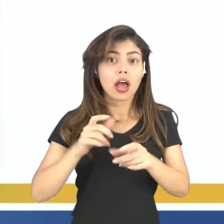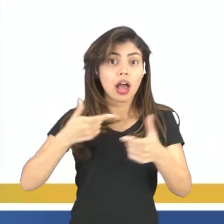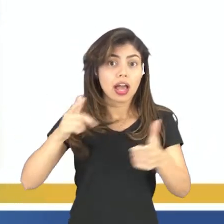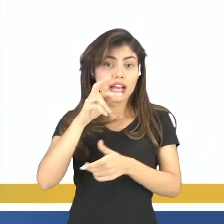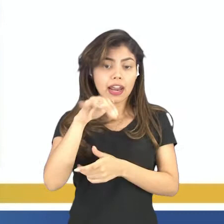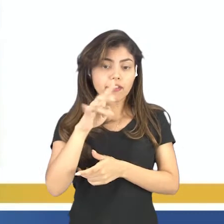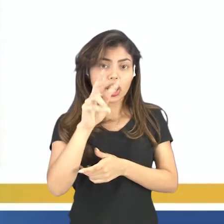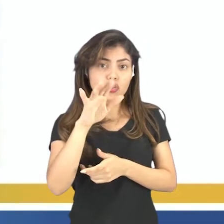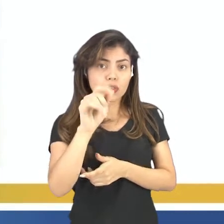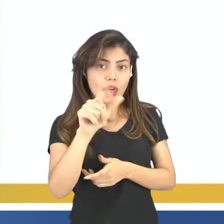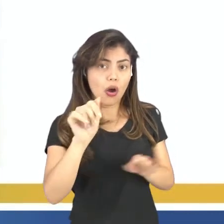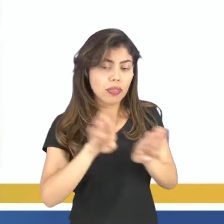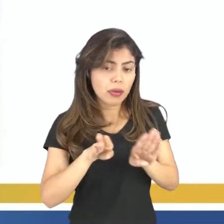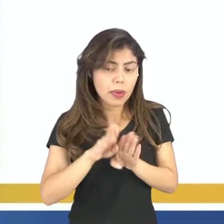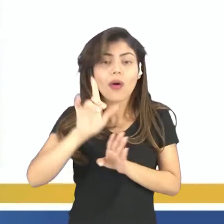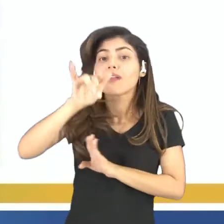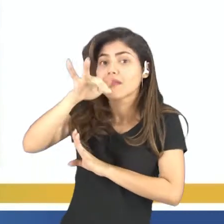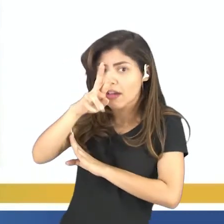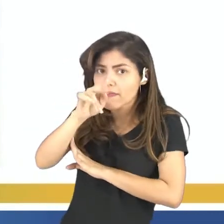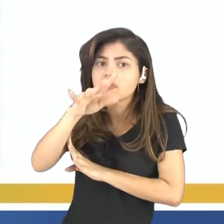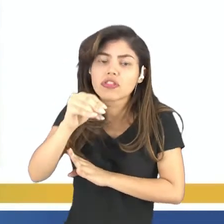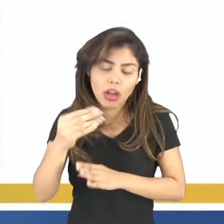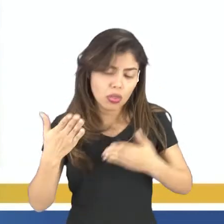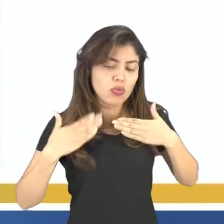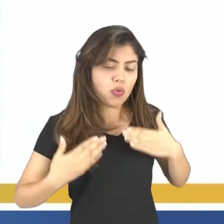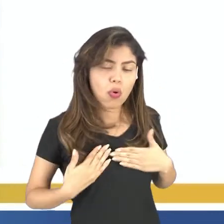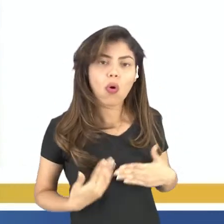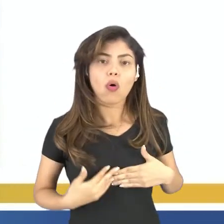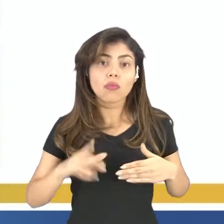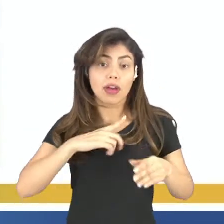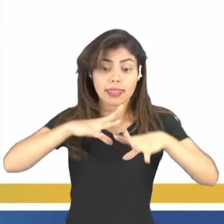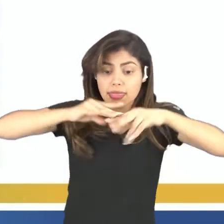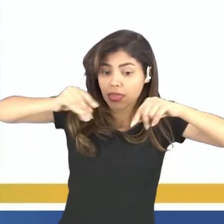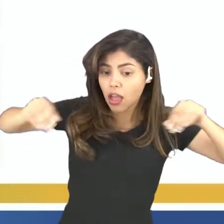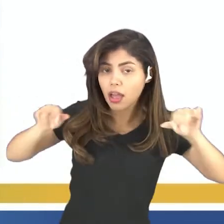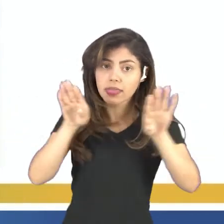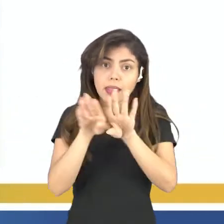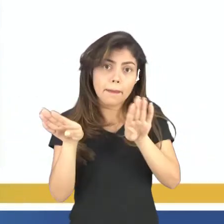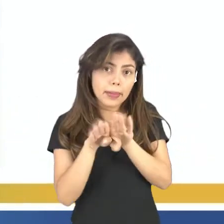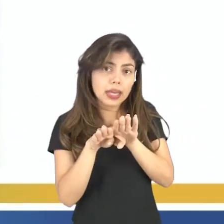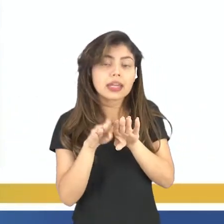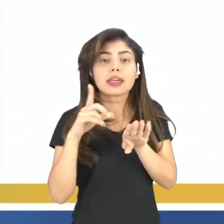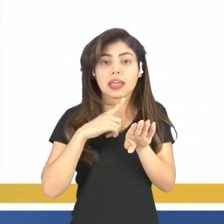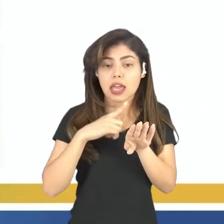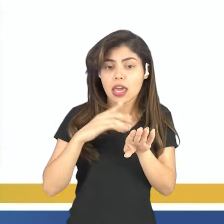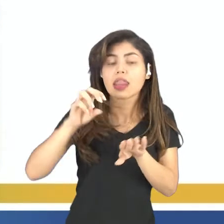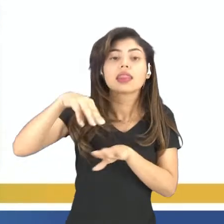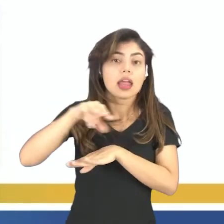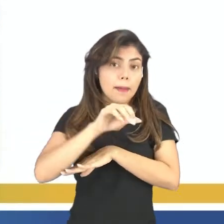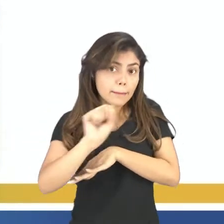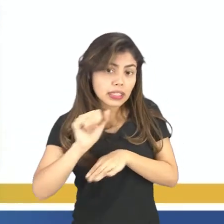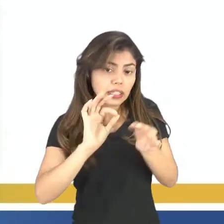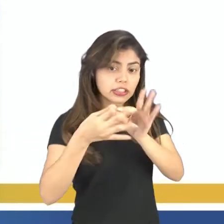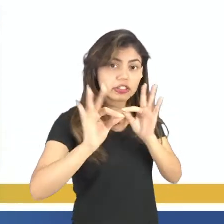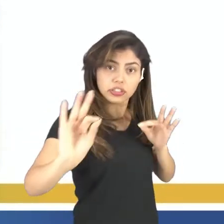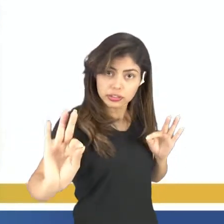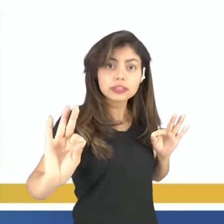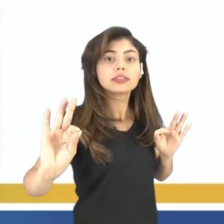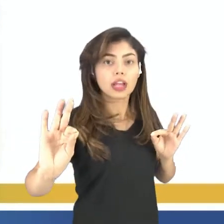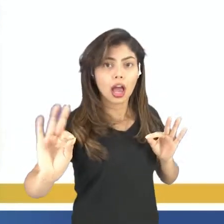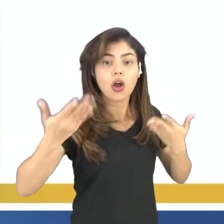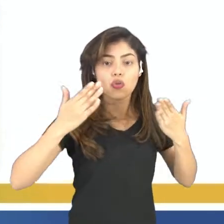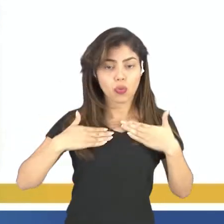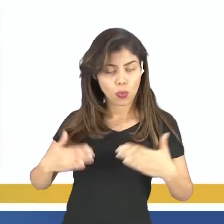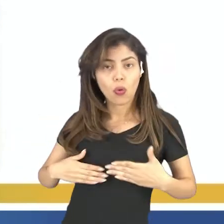o constitui a uma dada condição, a uma dada grandeza. Então, no caso, a energia potencial gravitacional